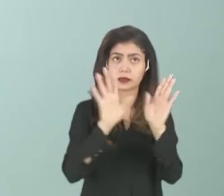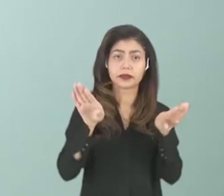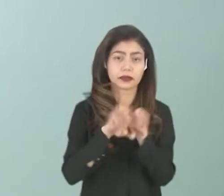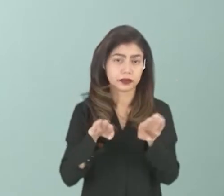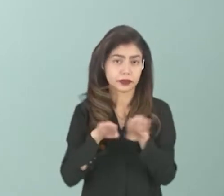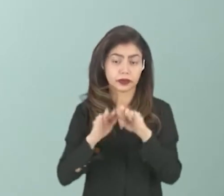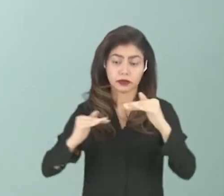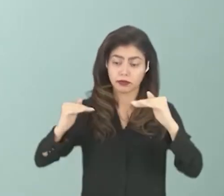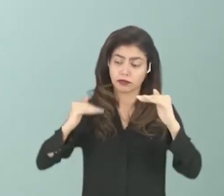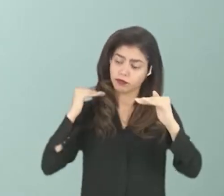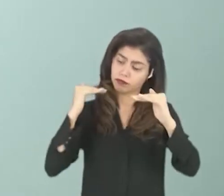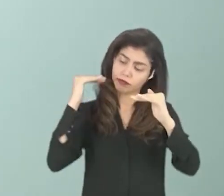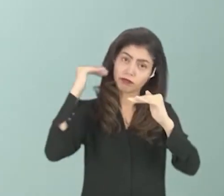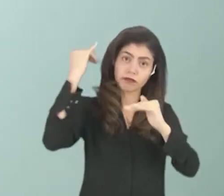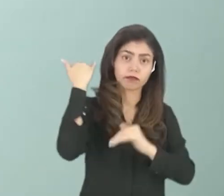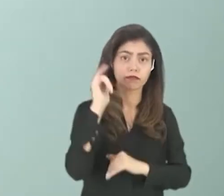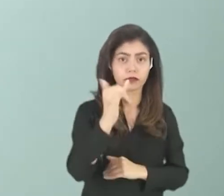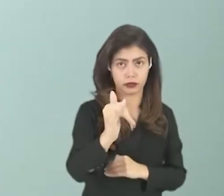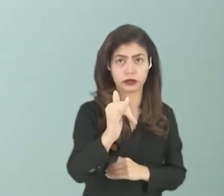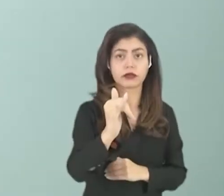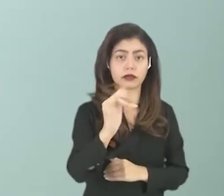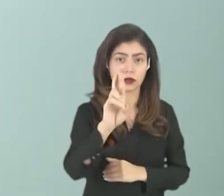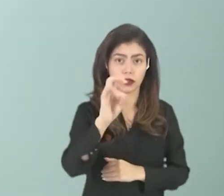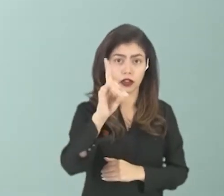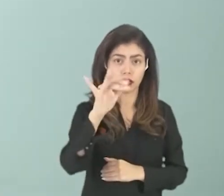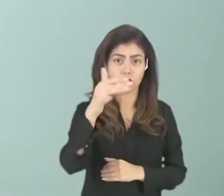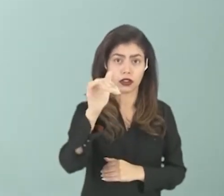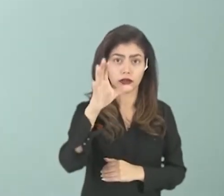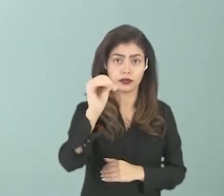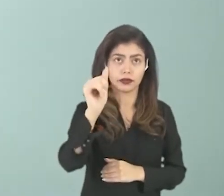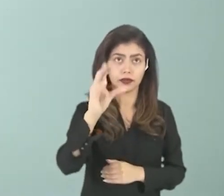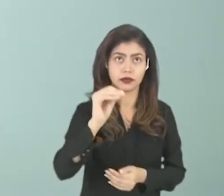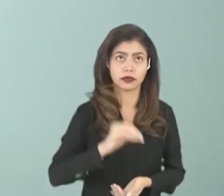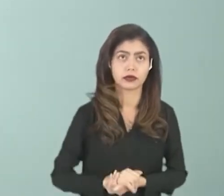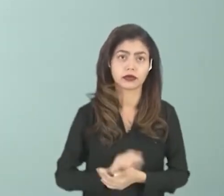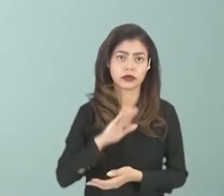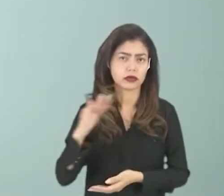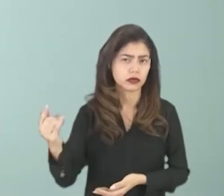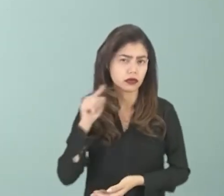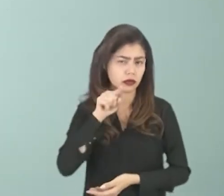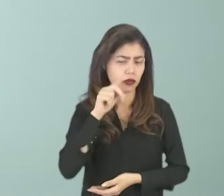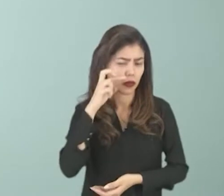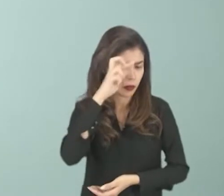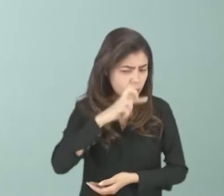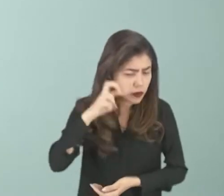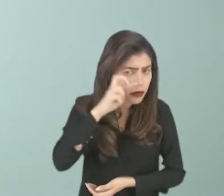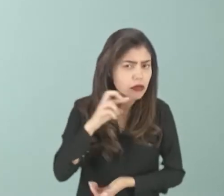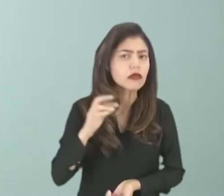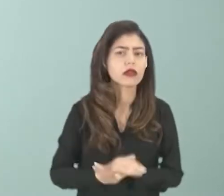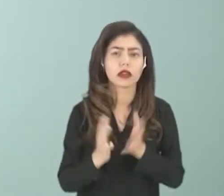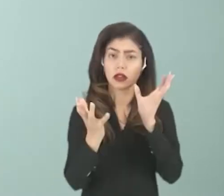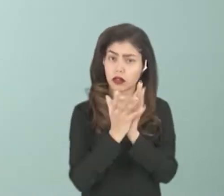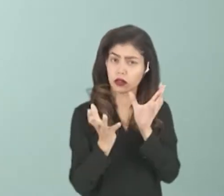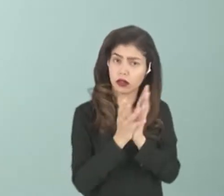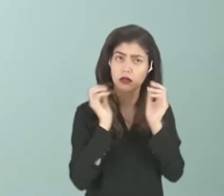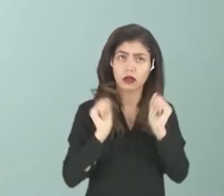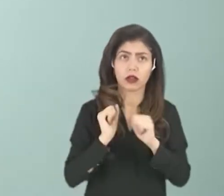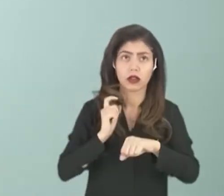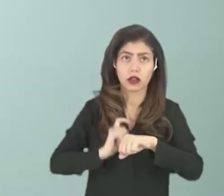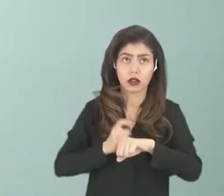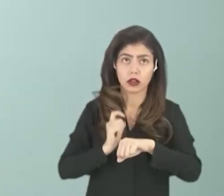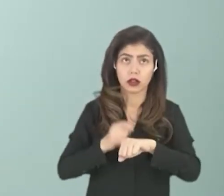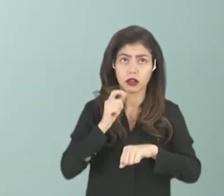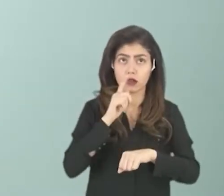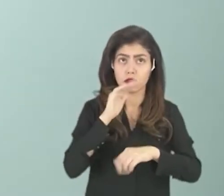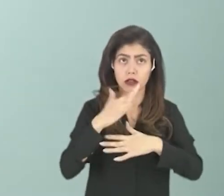e também é de energia o nível de radiação é quando quando se analisa a classificação em grupos a gente pode ter